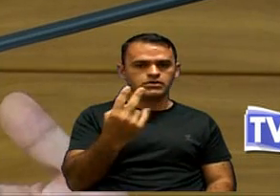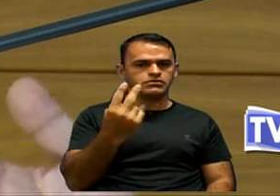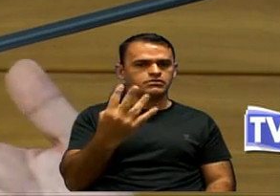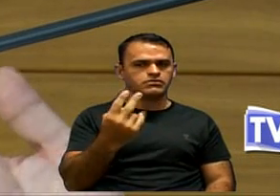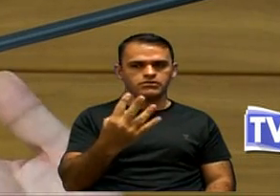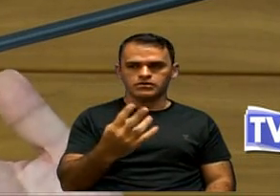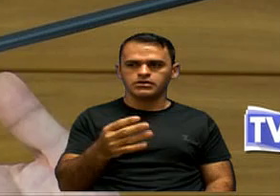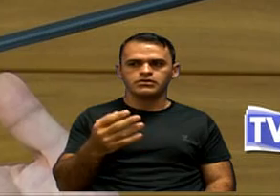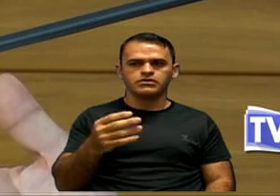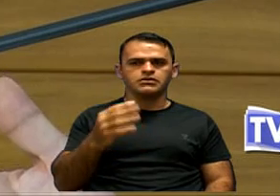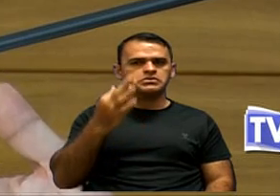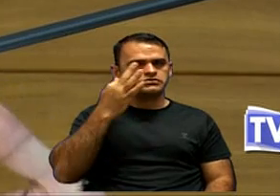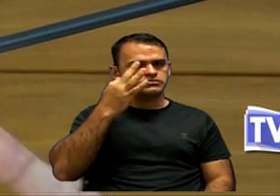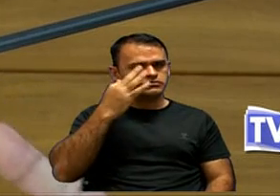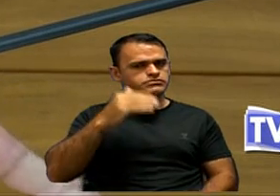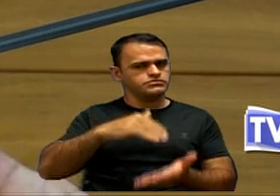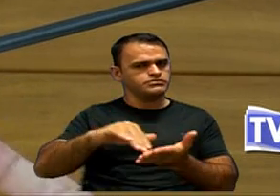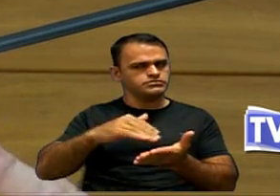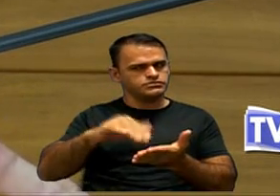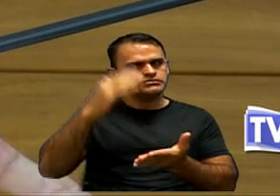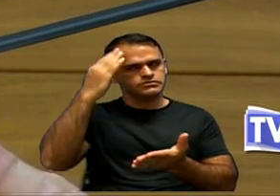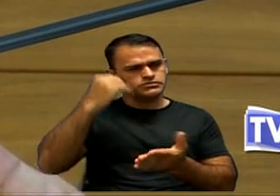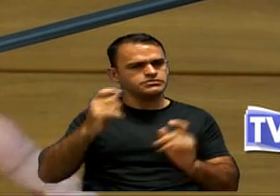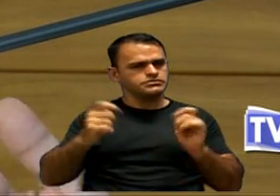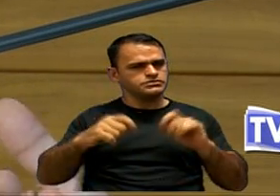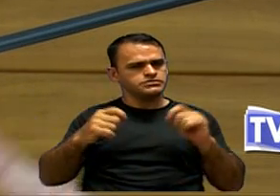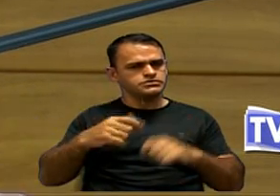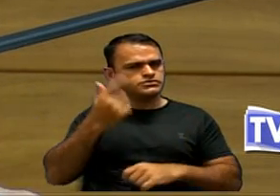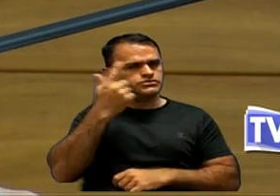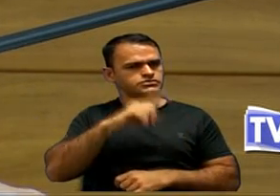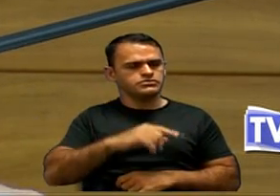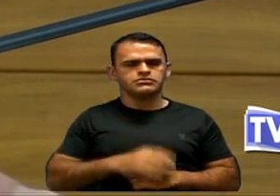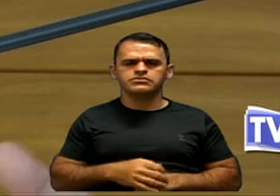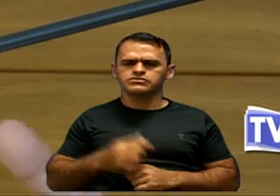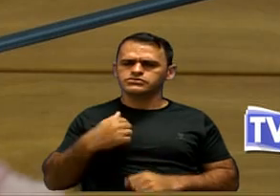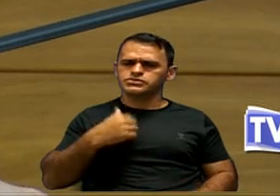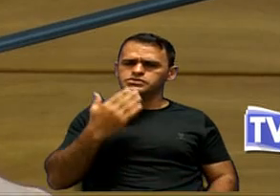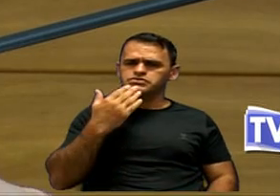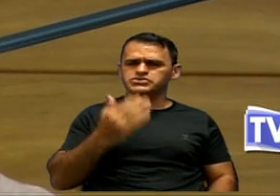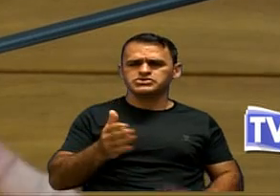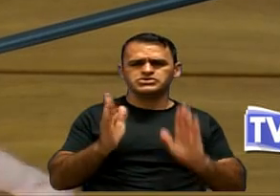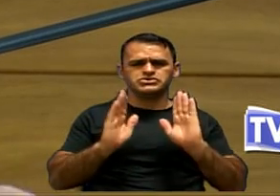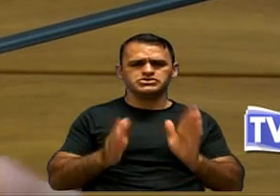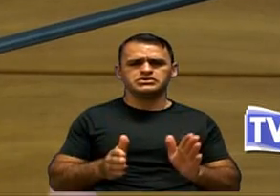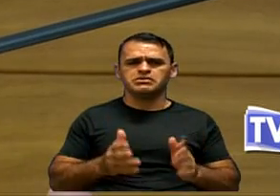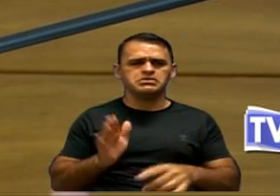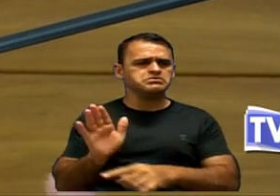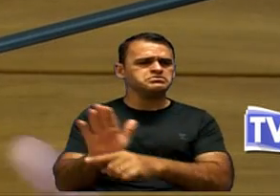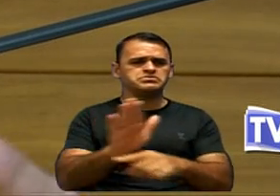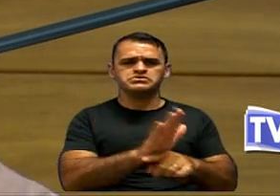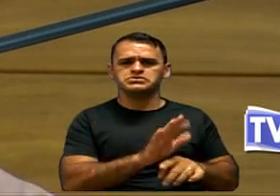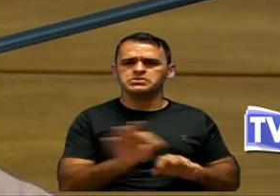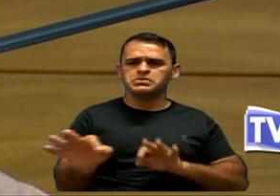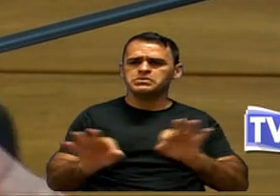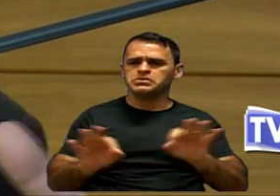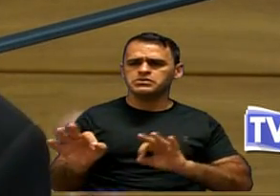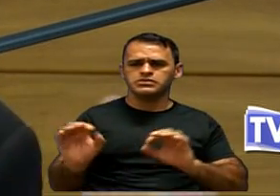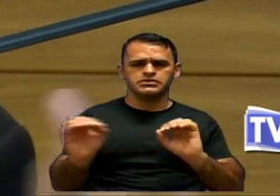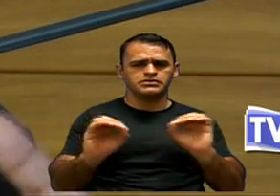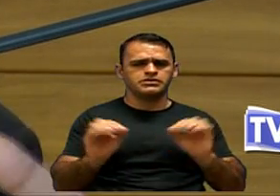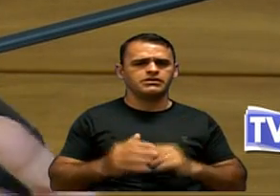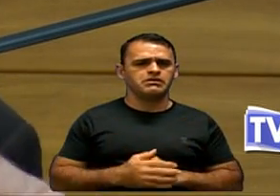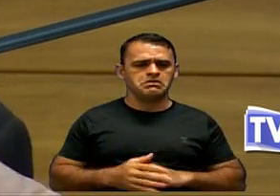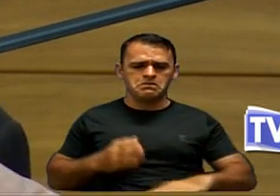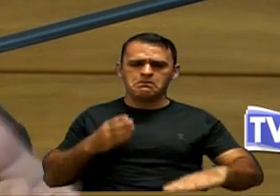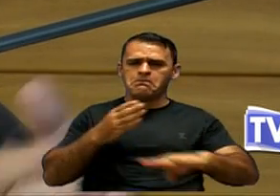porque o Dini foi secretário lá, e nós teríamos. Eu já pedi isso, Dini, ninguém vê. Agora, daí não adianta reclamar que